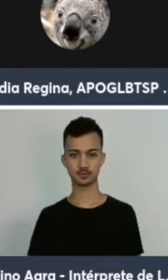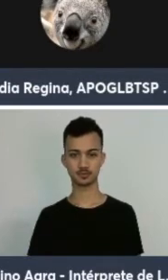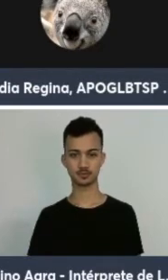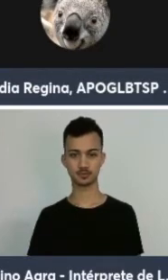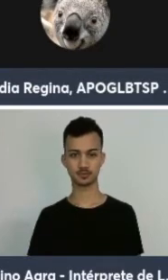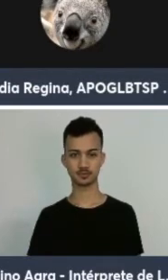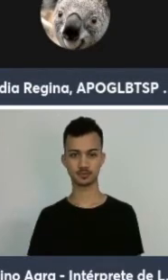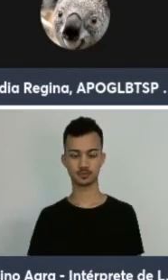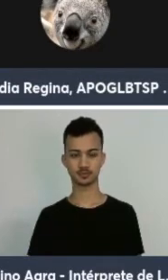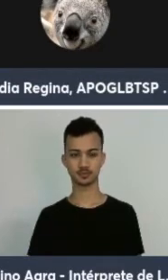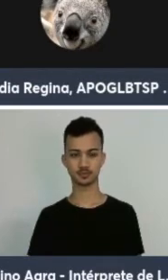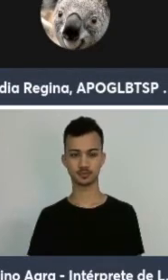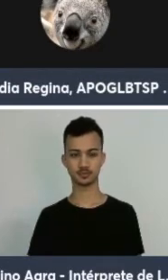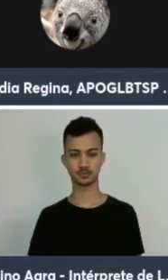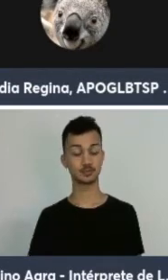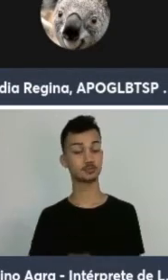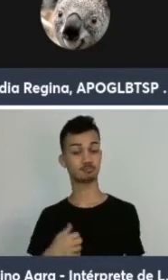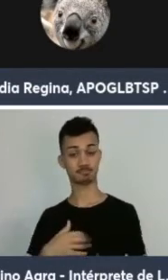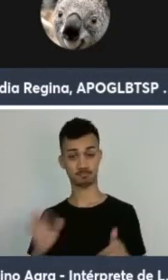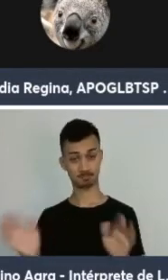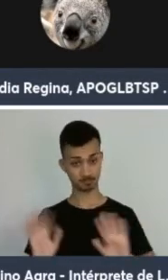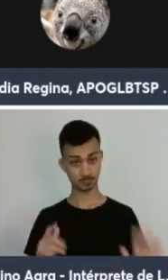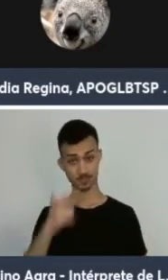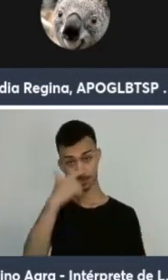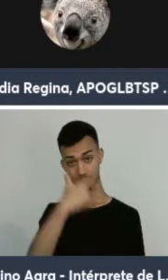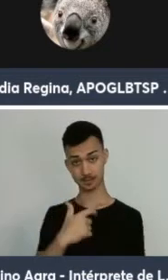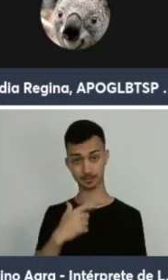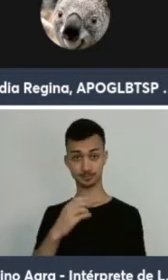Olá, eu sou Ciro Barcelos,